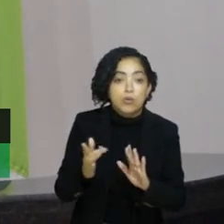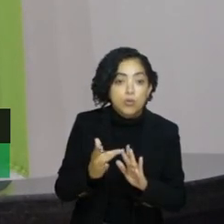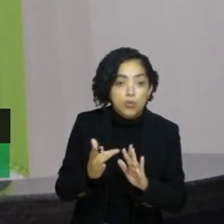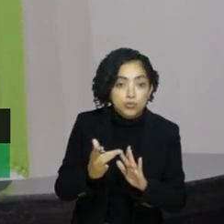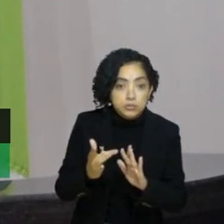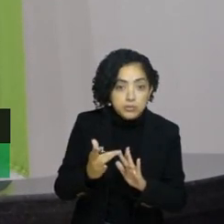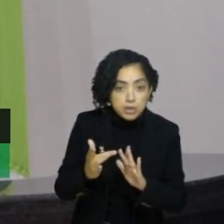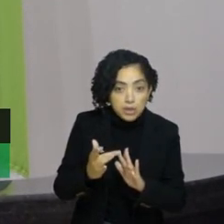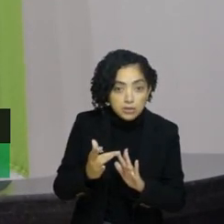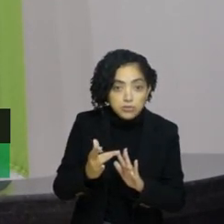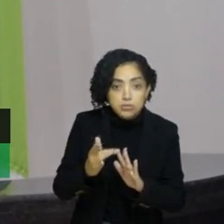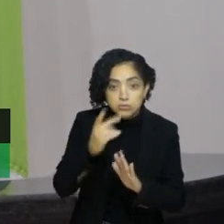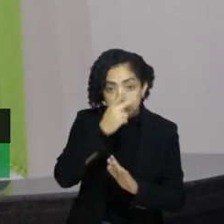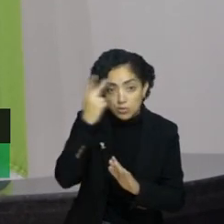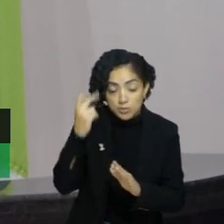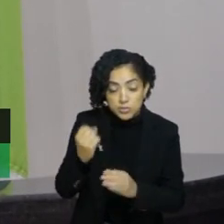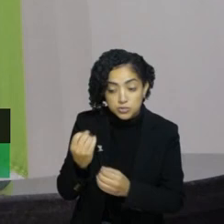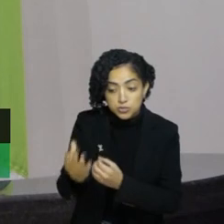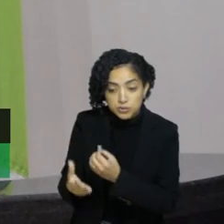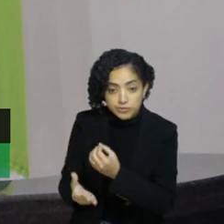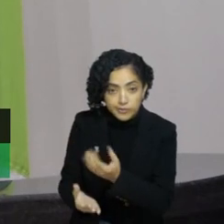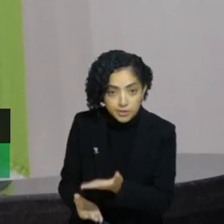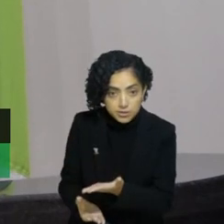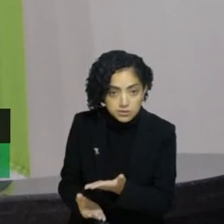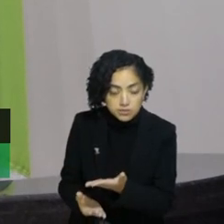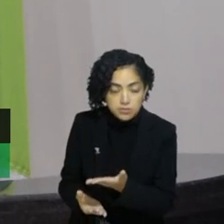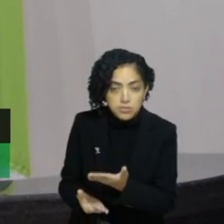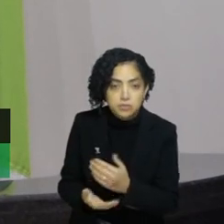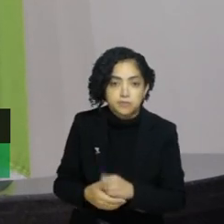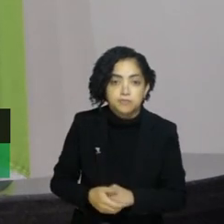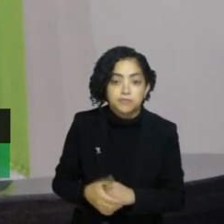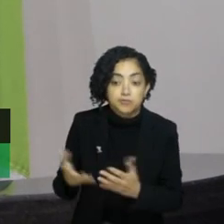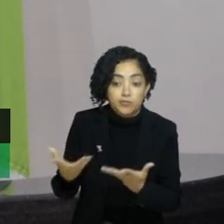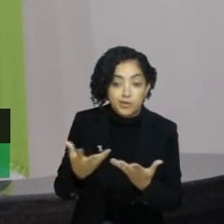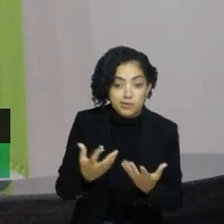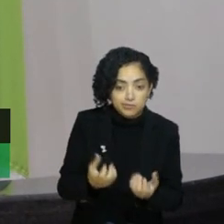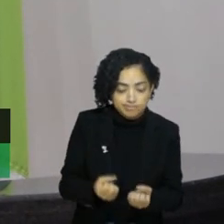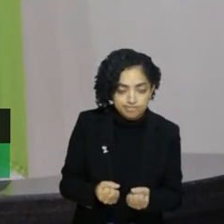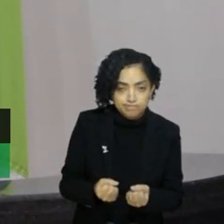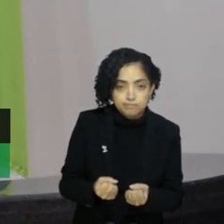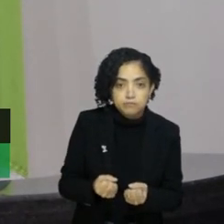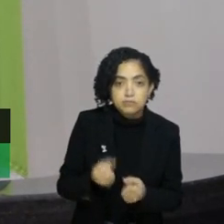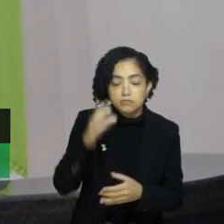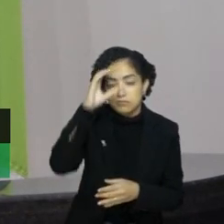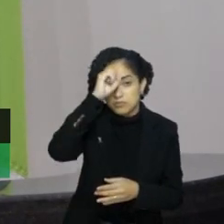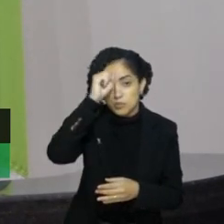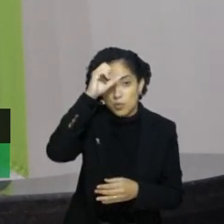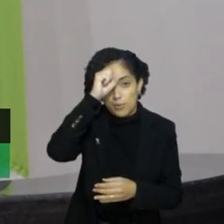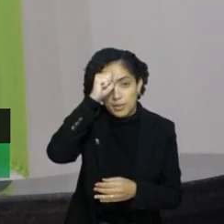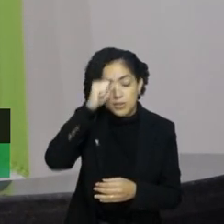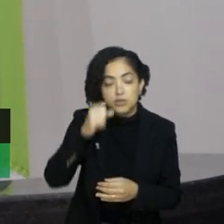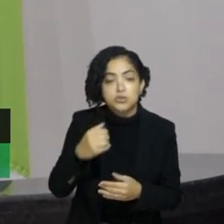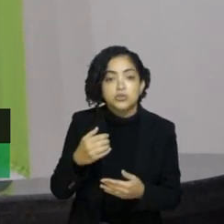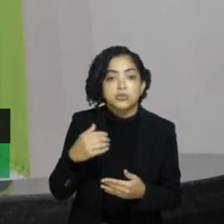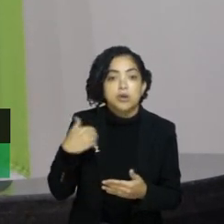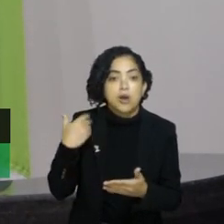a doação. Eu aprendi, dentre tantas lições, nesses últimos